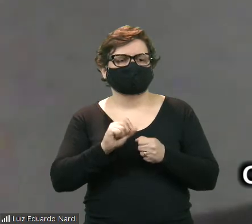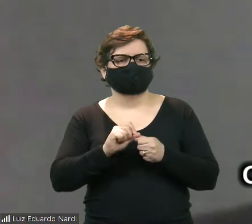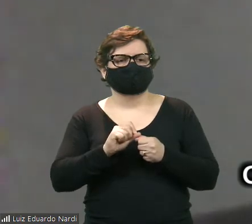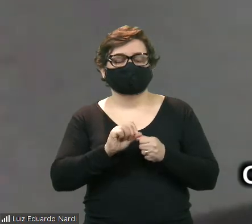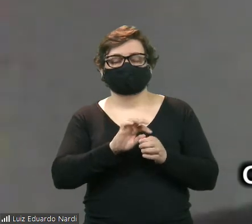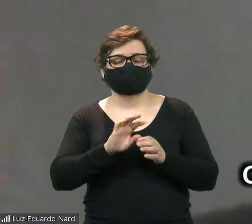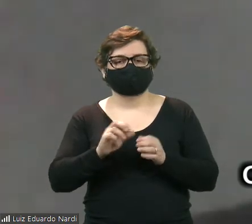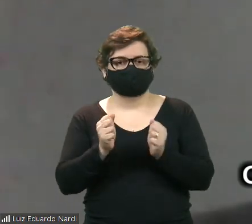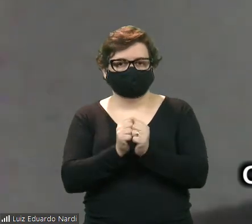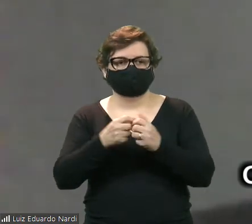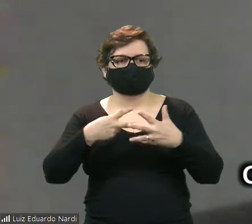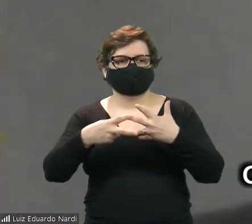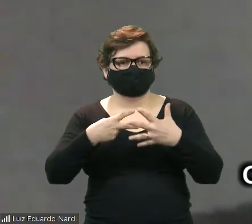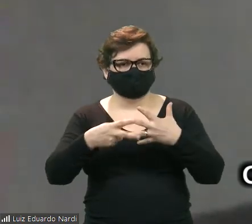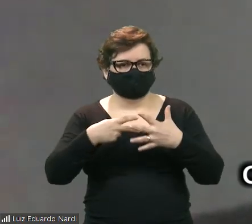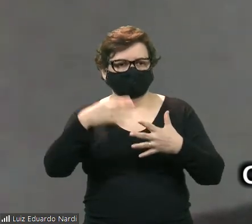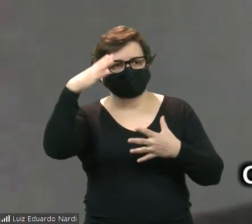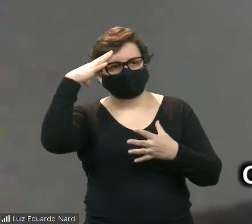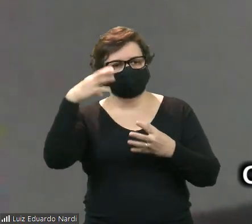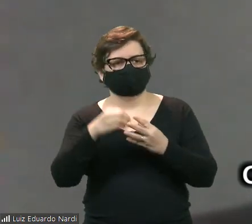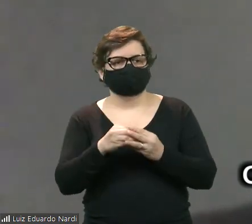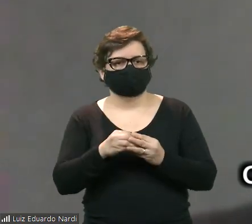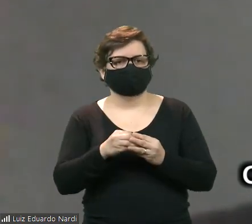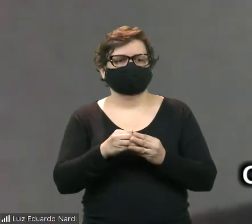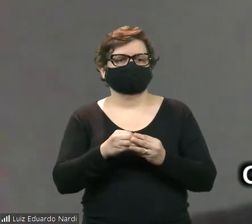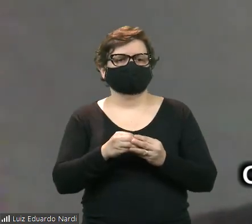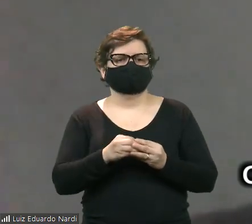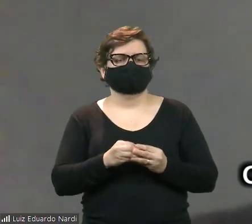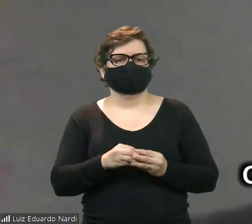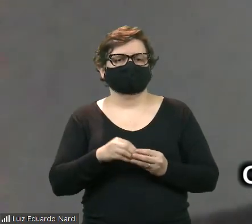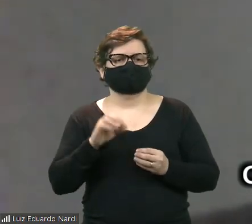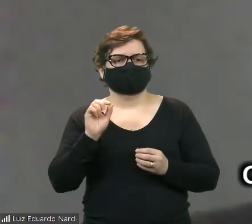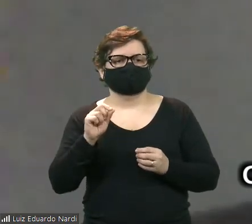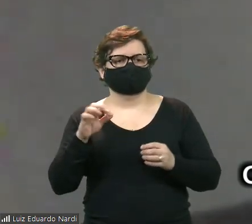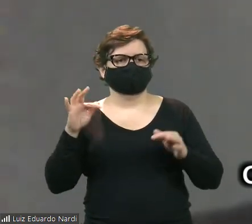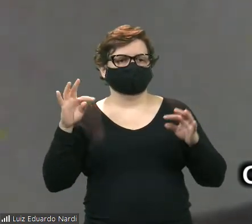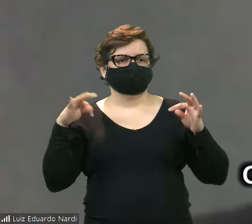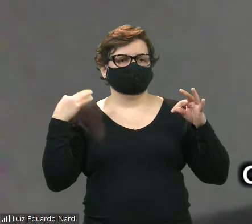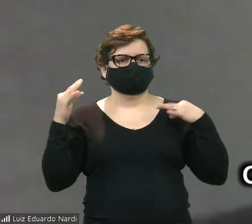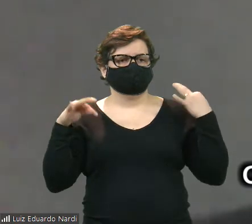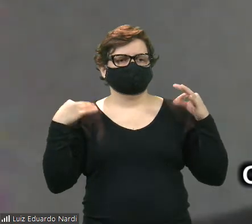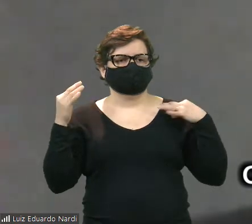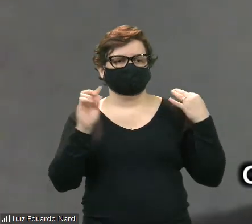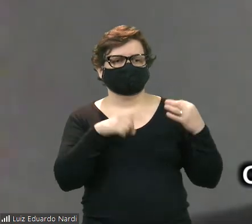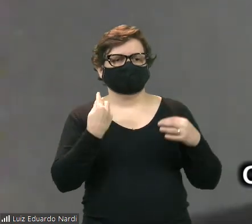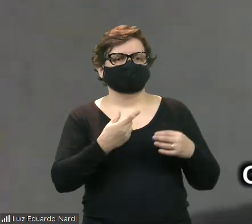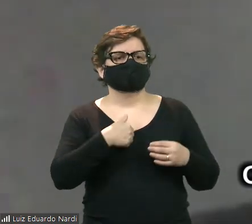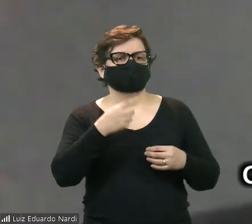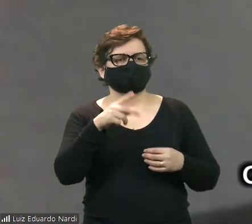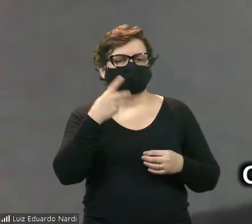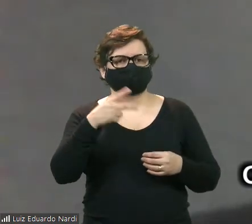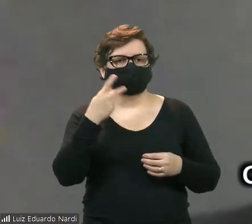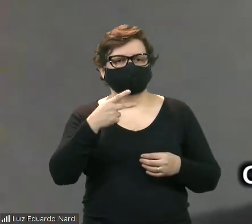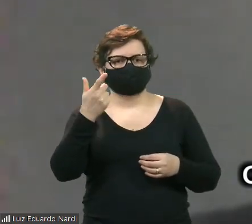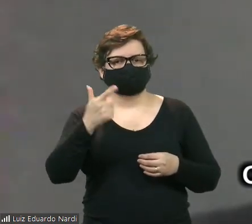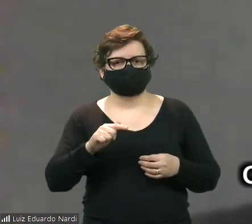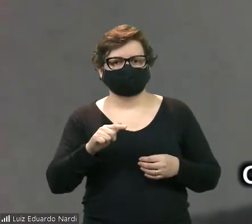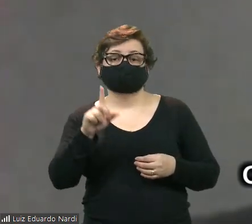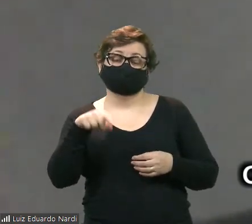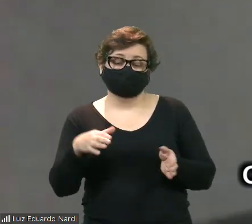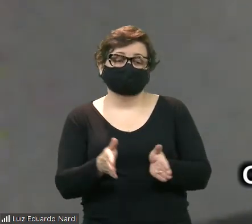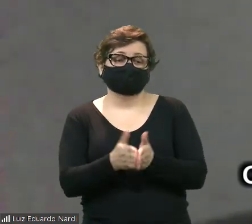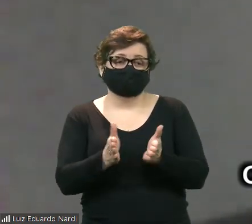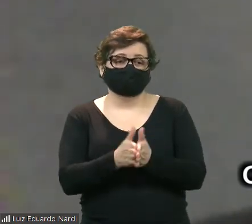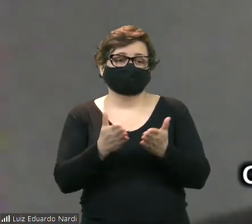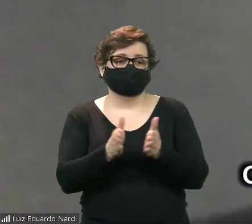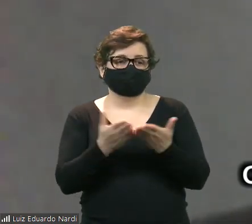para que haja compreensão e que, sobretudo, que o turismo nosso, que eu repito, ainda acho pobre